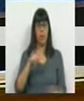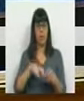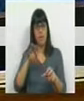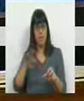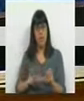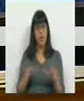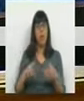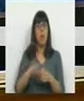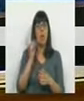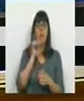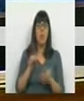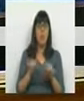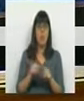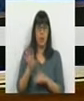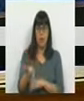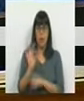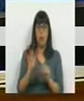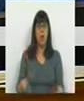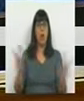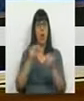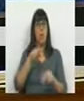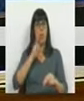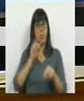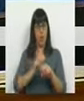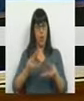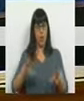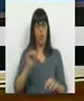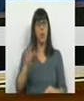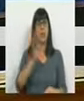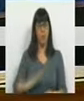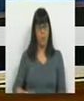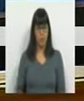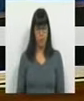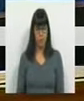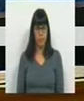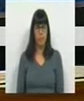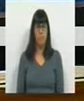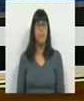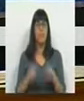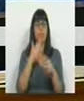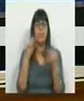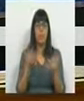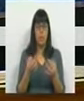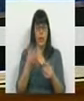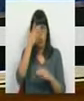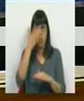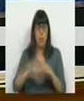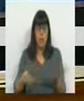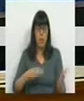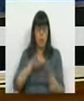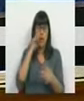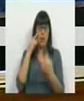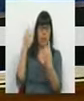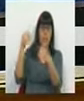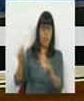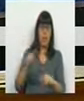comissão exatamente no dia em que é nomeada uma nova administração do Hospital de São João. Será com certeza uma coincidência, o Sr. Ministro lá